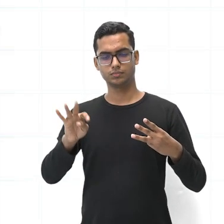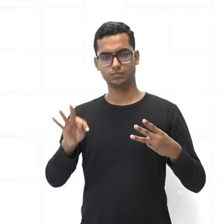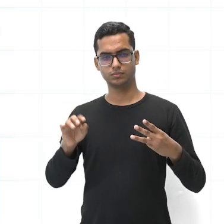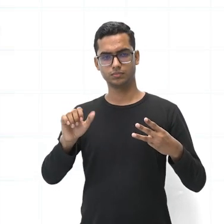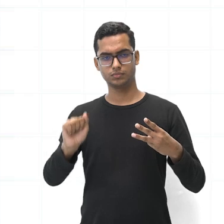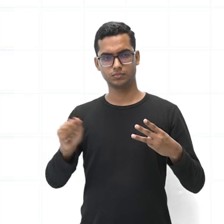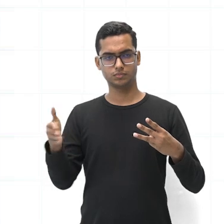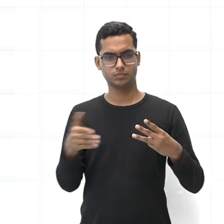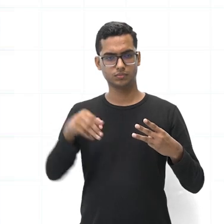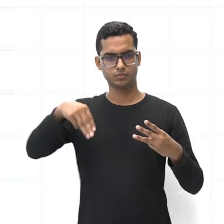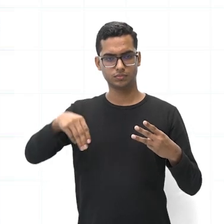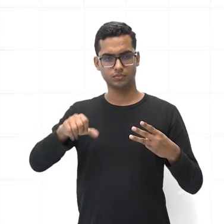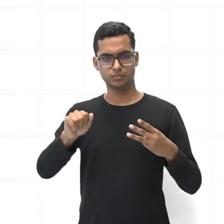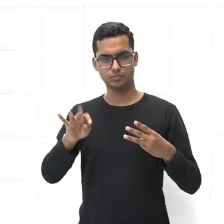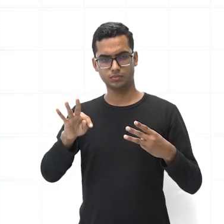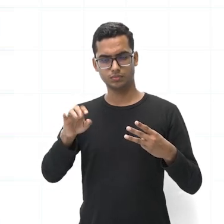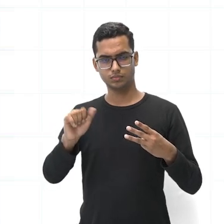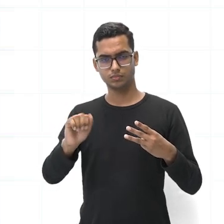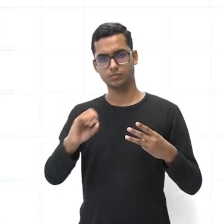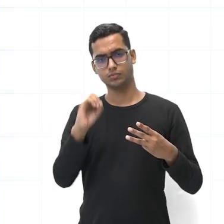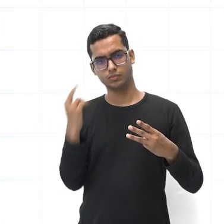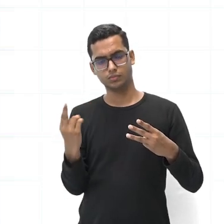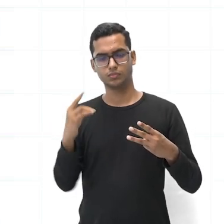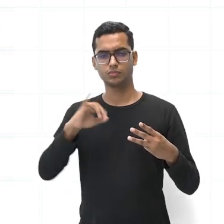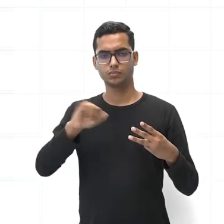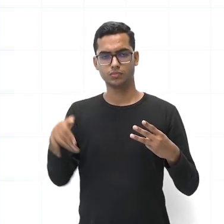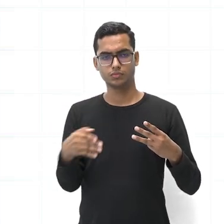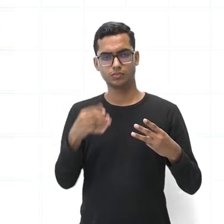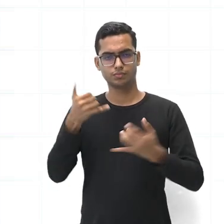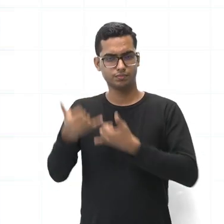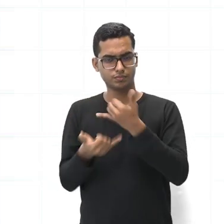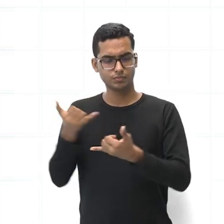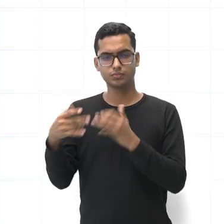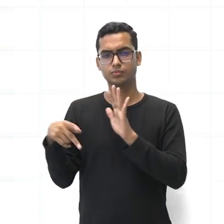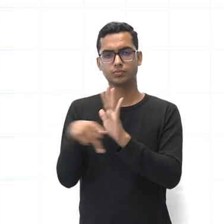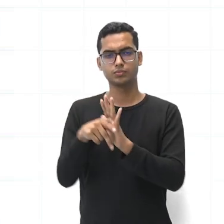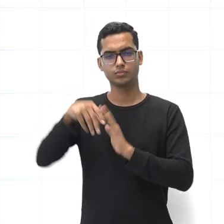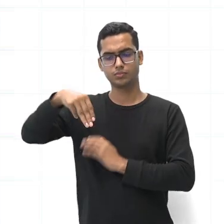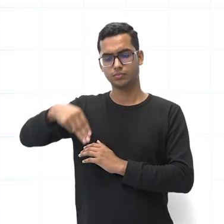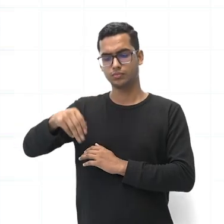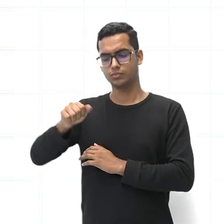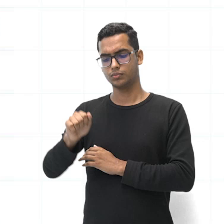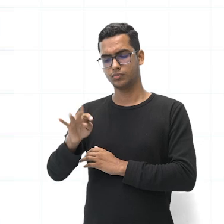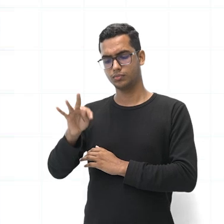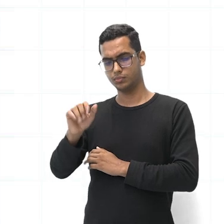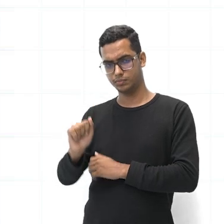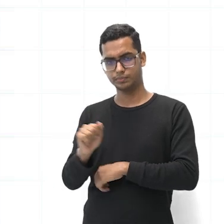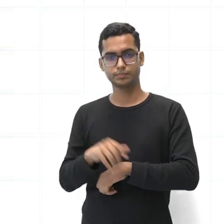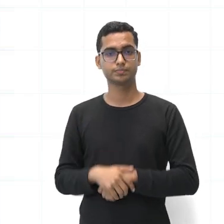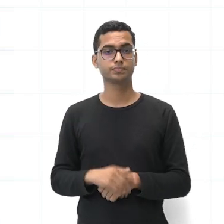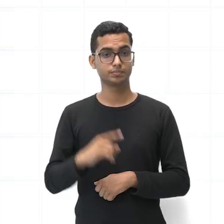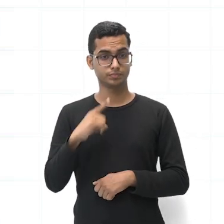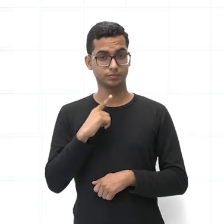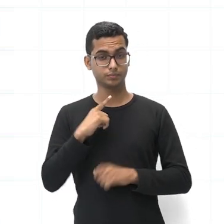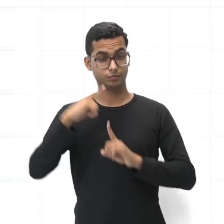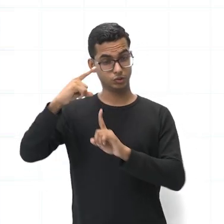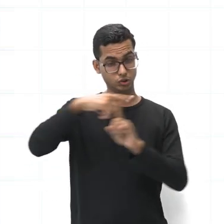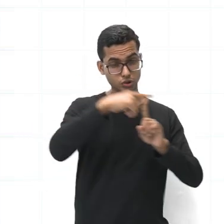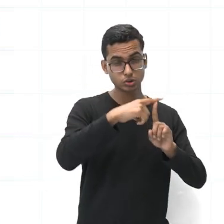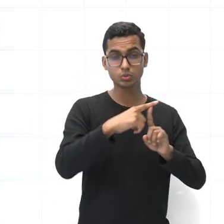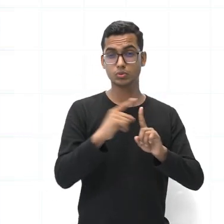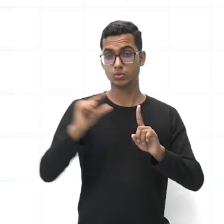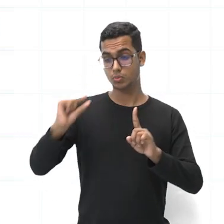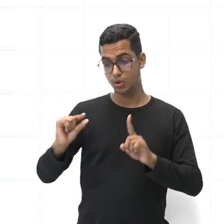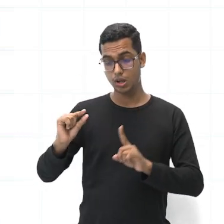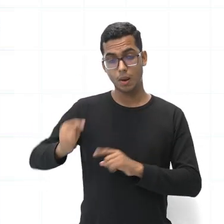estilo é o mata-mata ou o jogo do mata. Existem tipos diferentes de bolinha de gude e